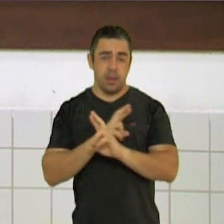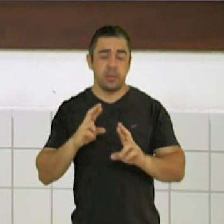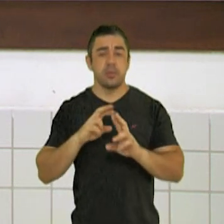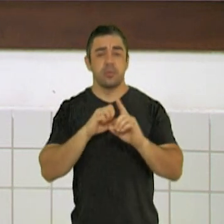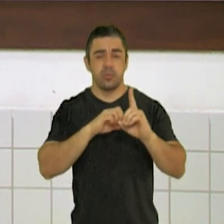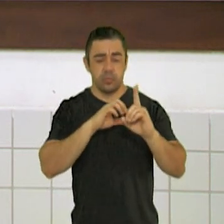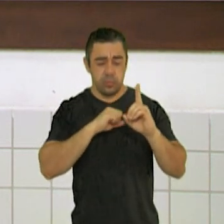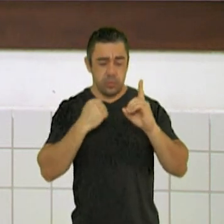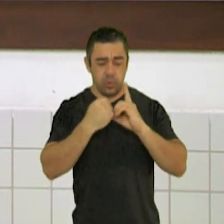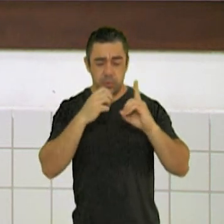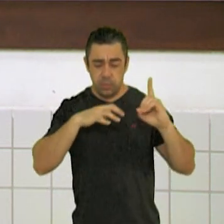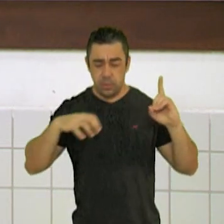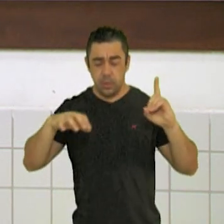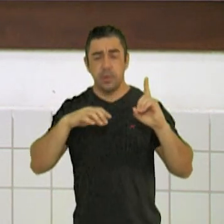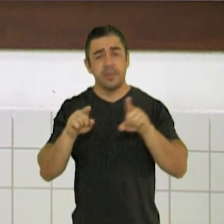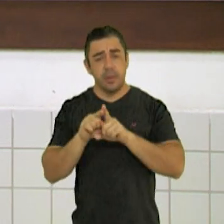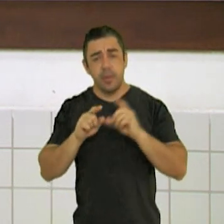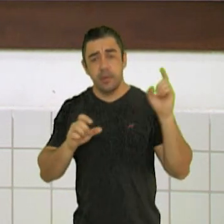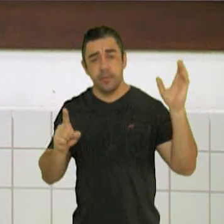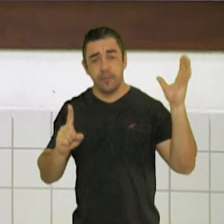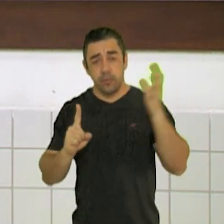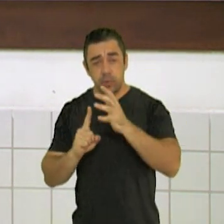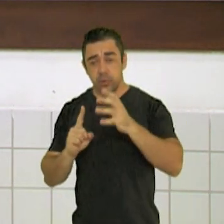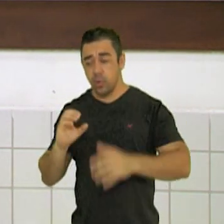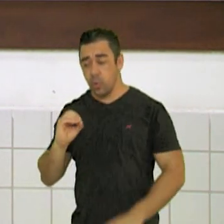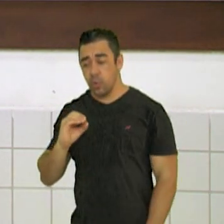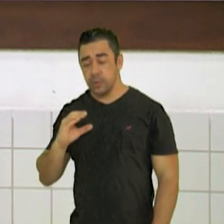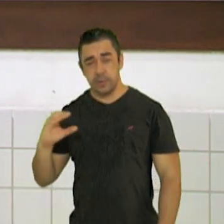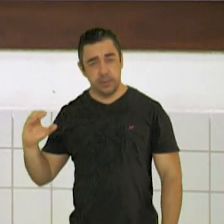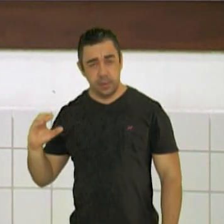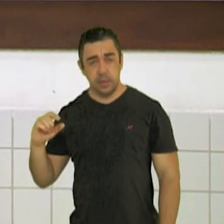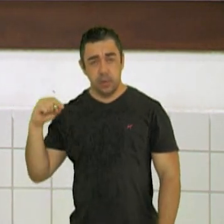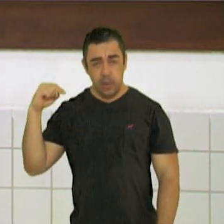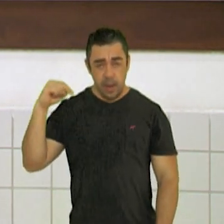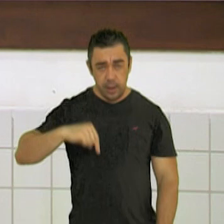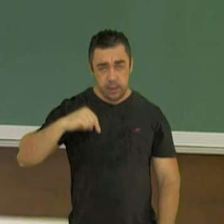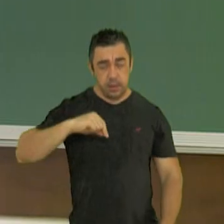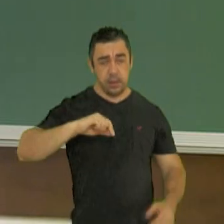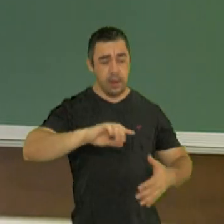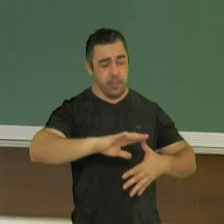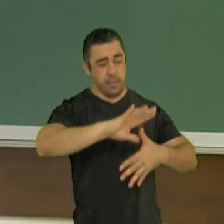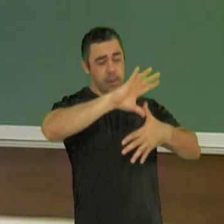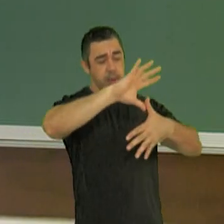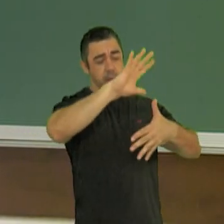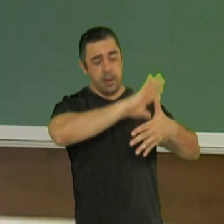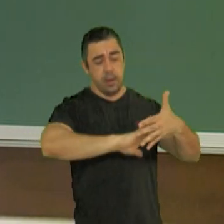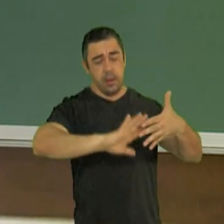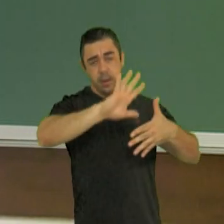socioespaciais do Ocidente, dos povos ocidentais. Nós, inclusive, aqui, né, do continente americano,